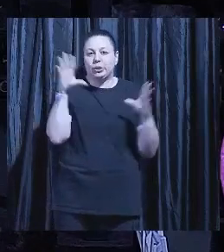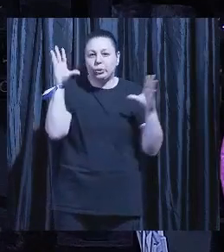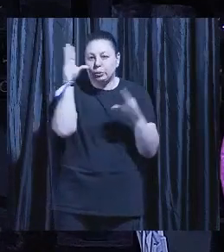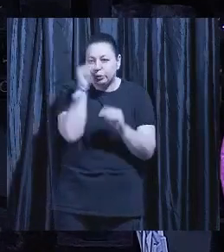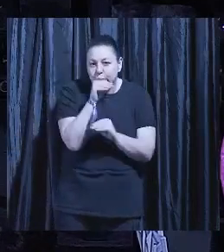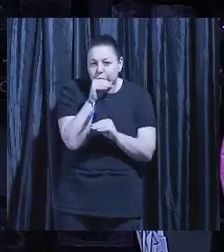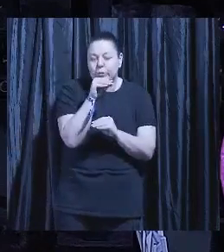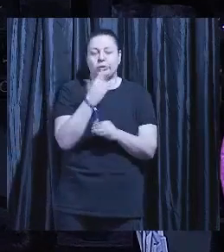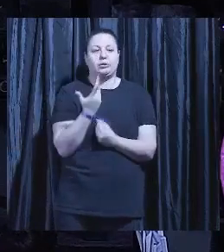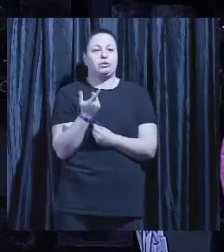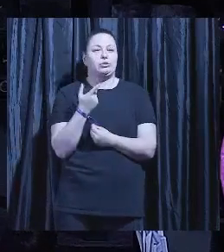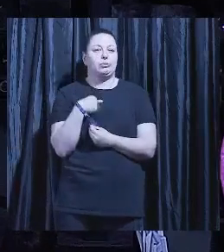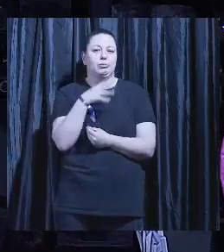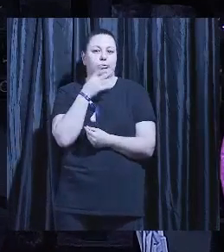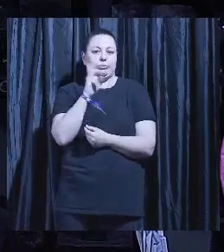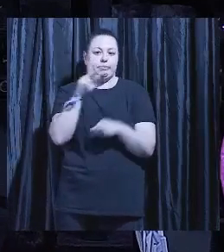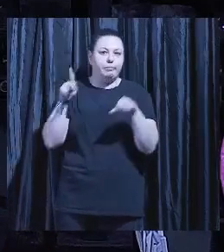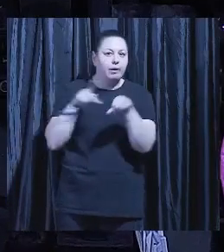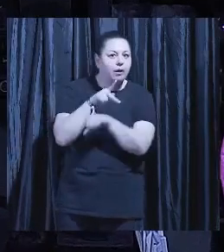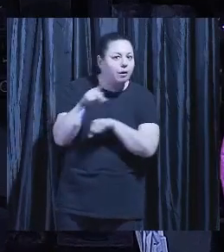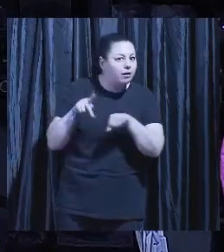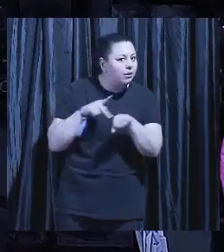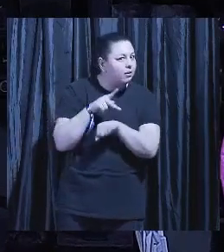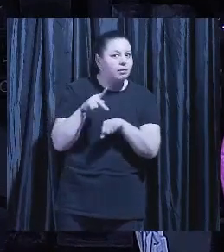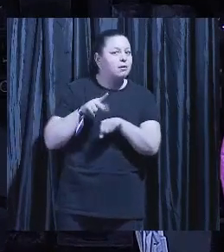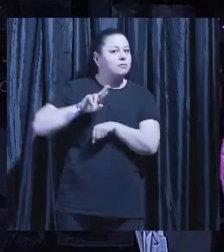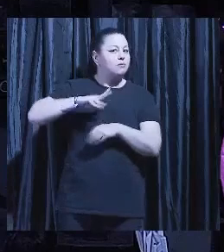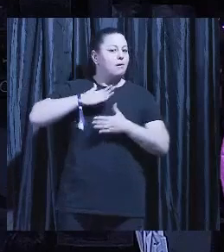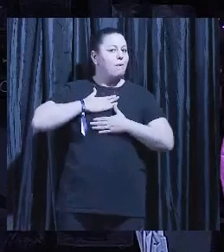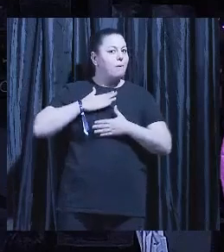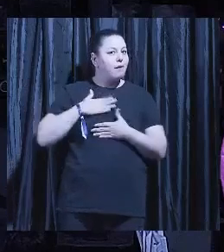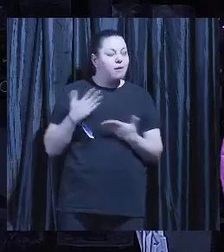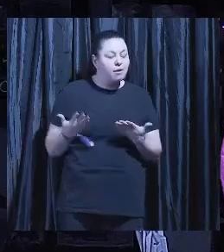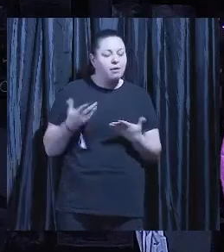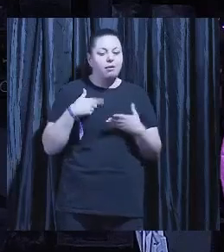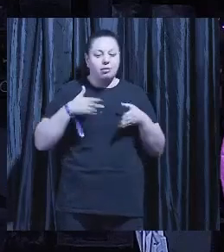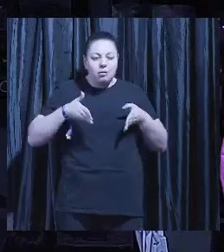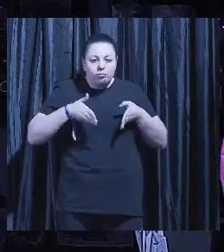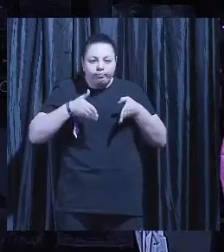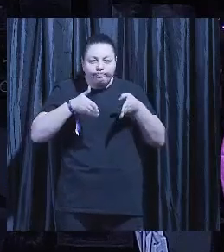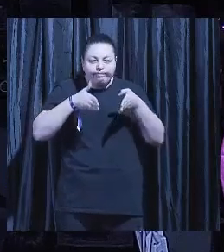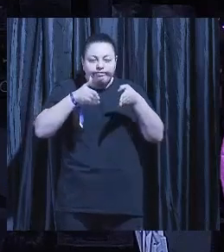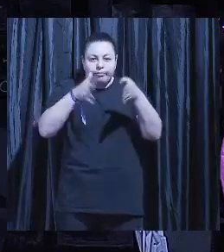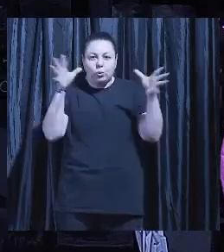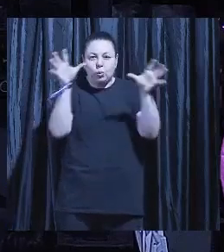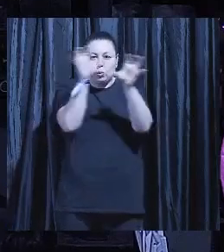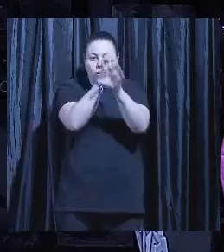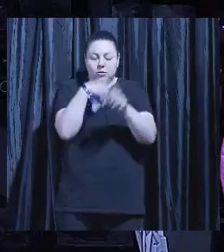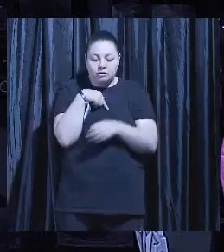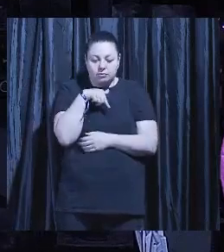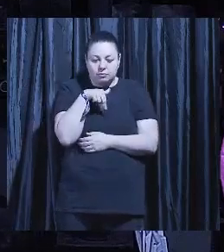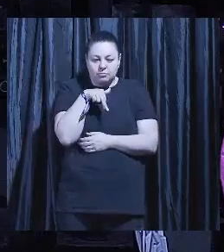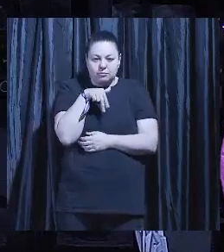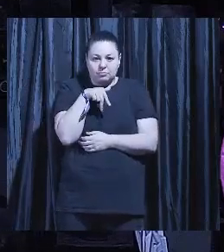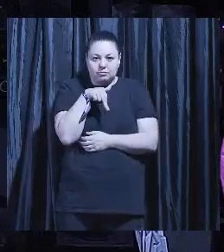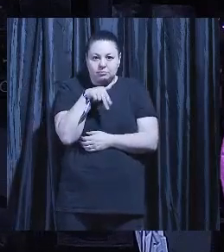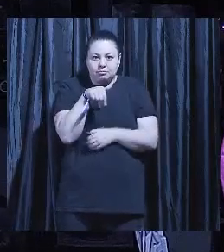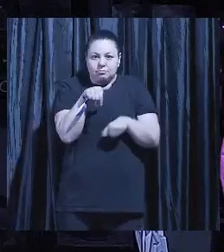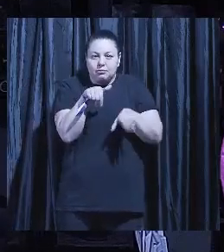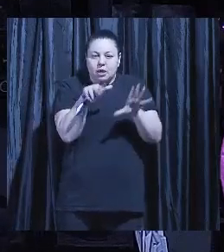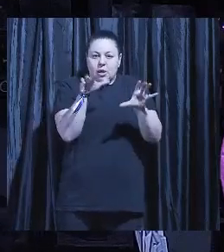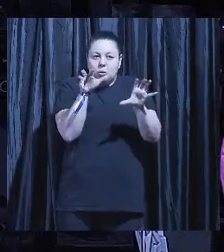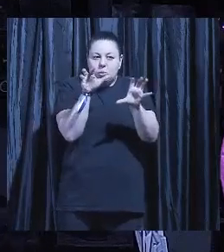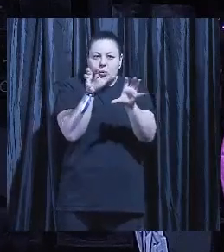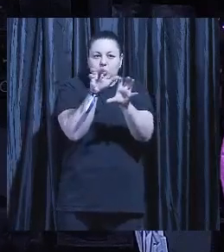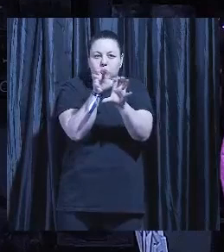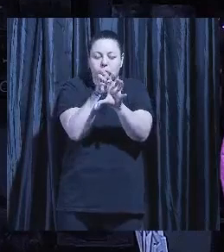estava em Los Angeles, né, num lugar que não era meu país, e comecei a atravessar. E mais eu atravessava, ia indo para o meio, mais escuro